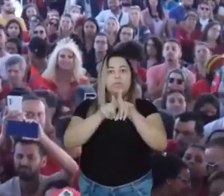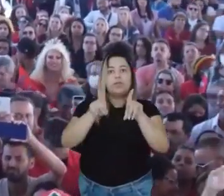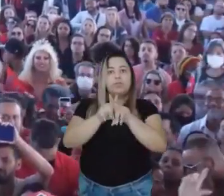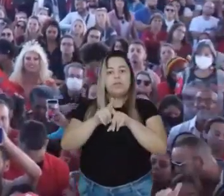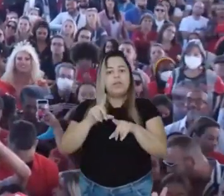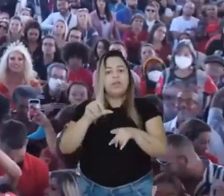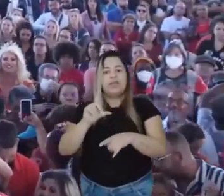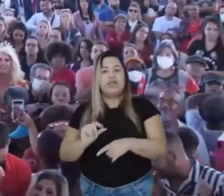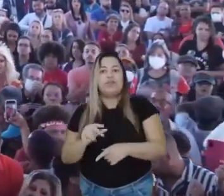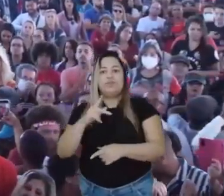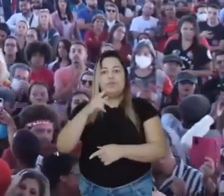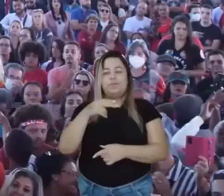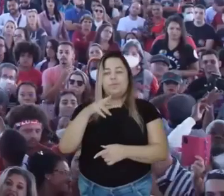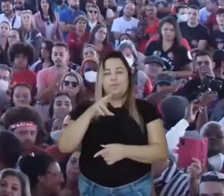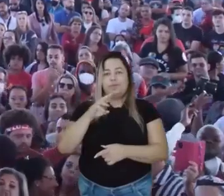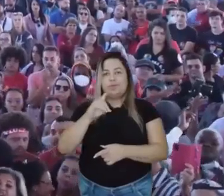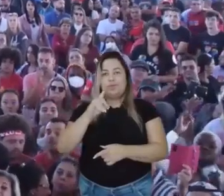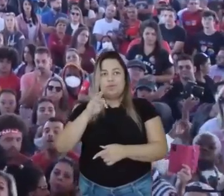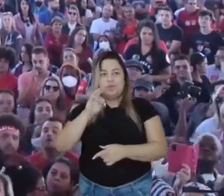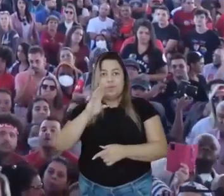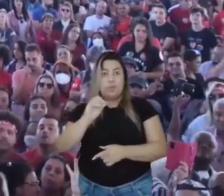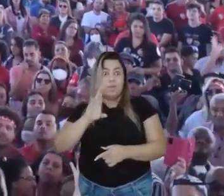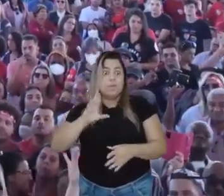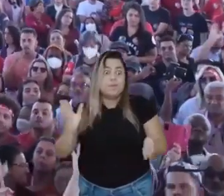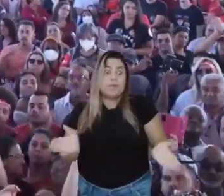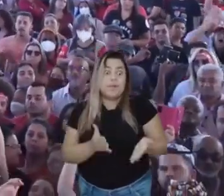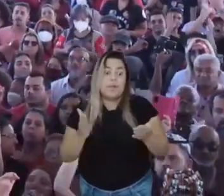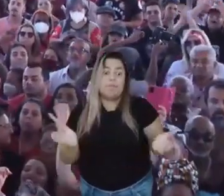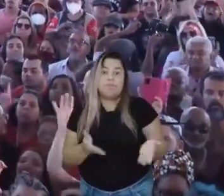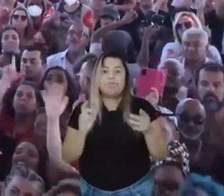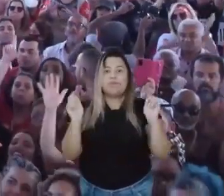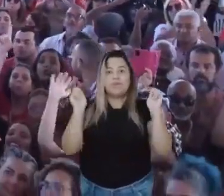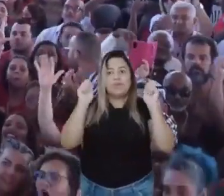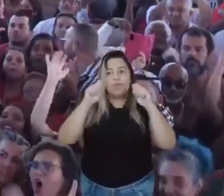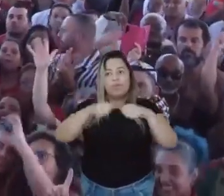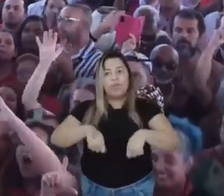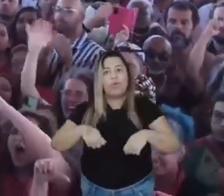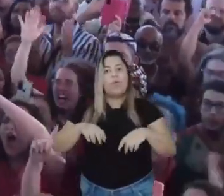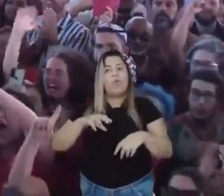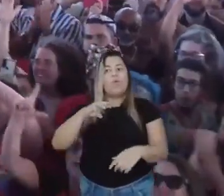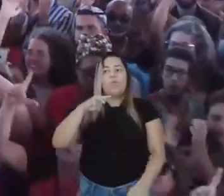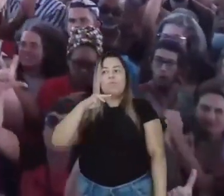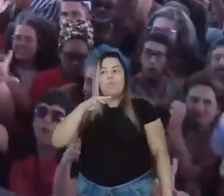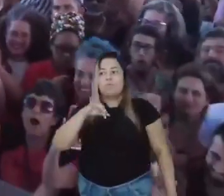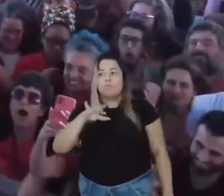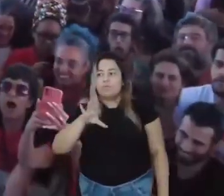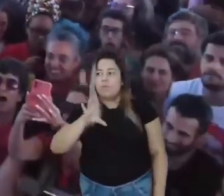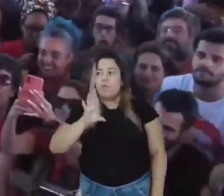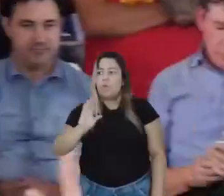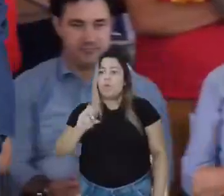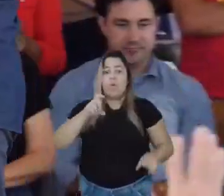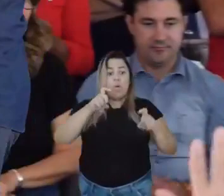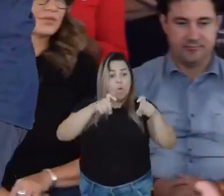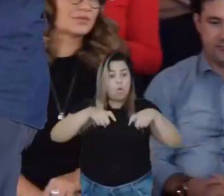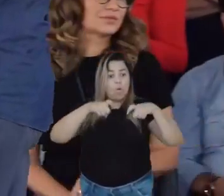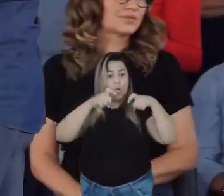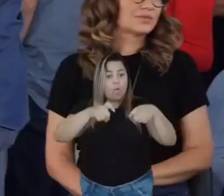precisamos incentivar os pequenos e médios produtores rurais desse país com